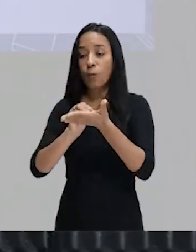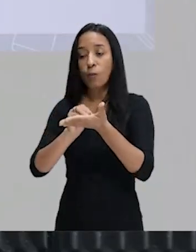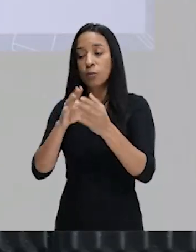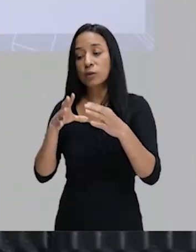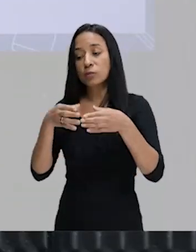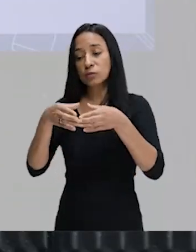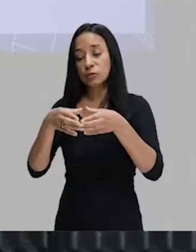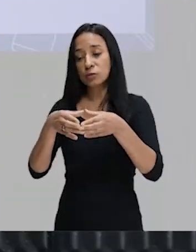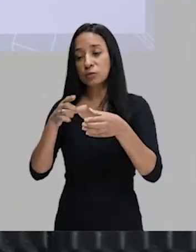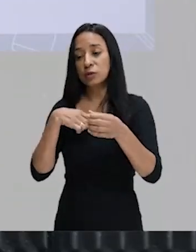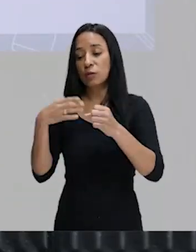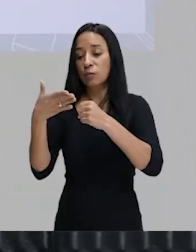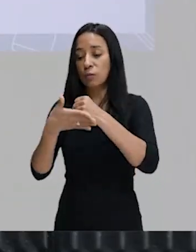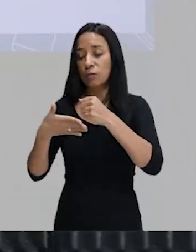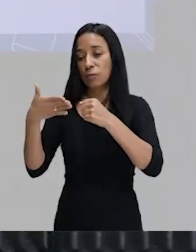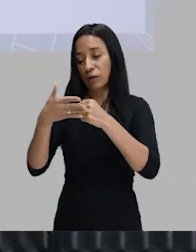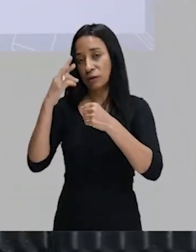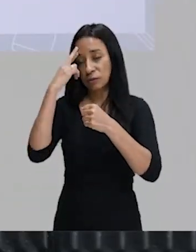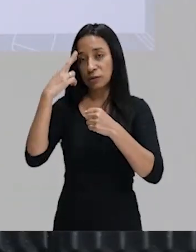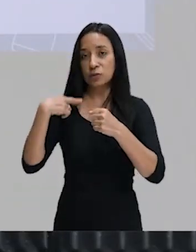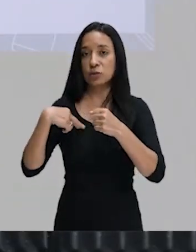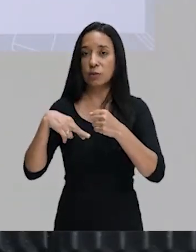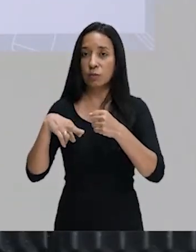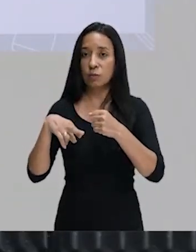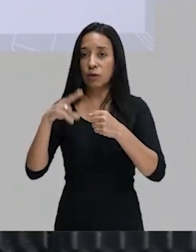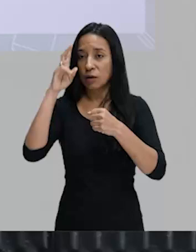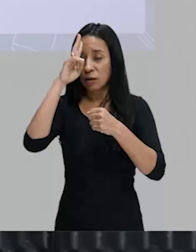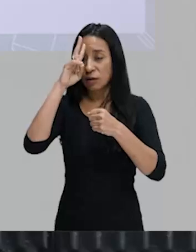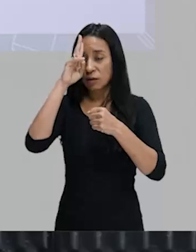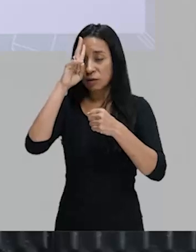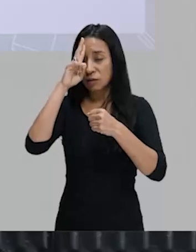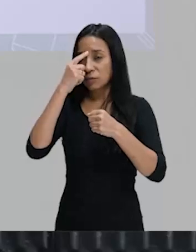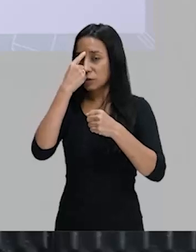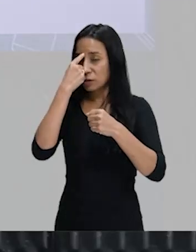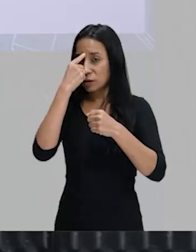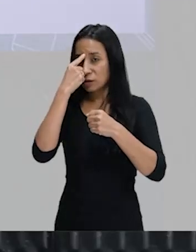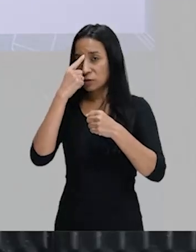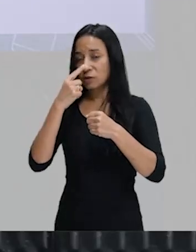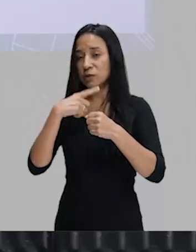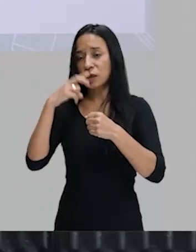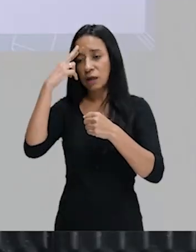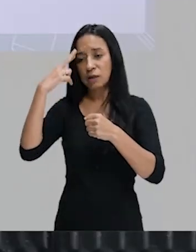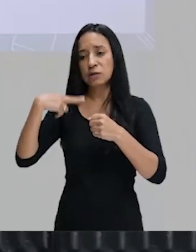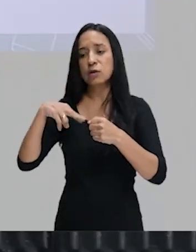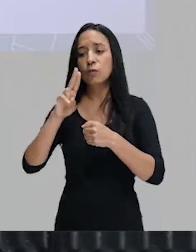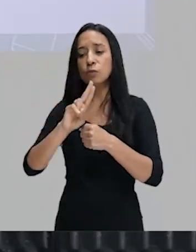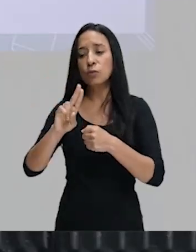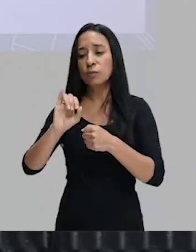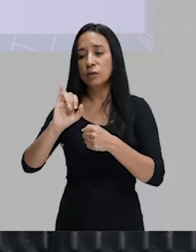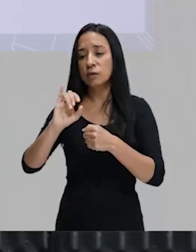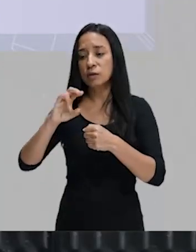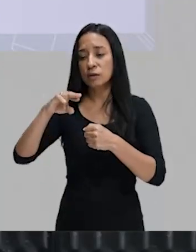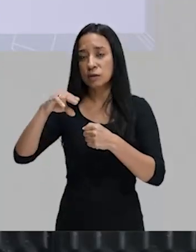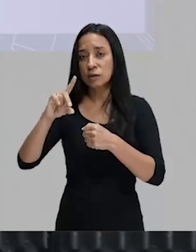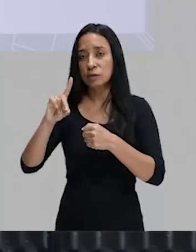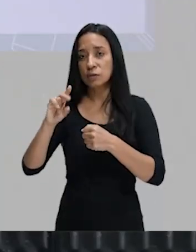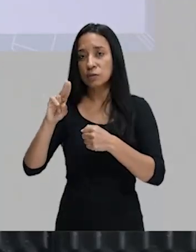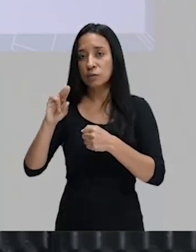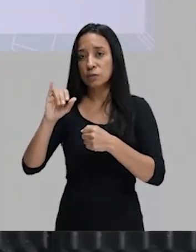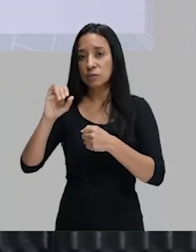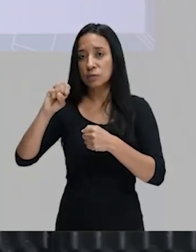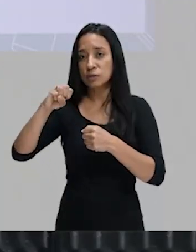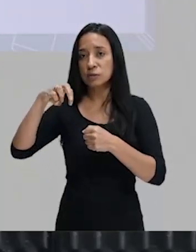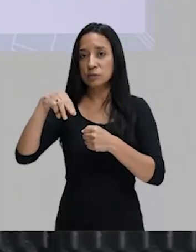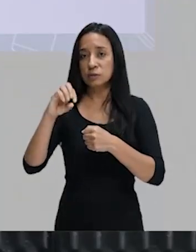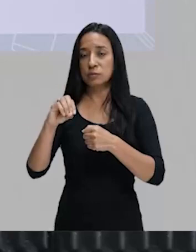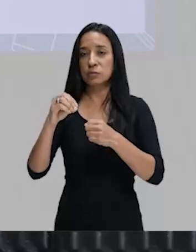tem como base a religião também, né? Lembra que lá na Índia eles praticam o hinduísmo. Então é do hinduísmo, da ideia